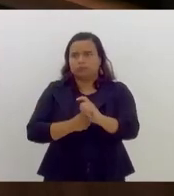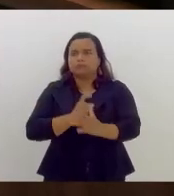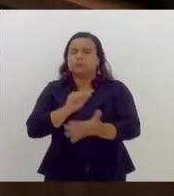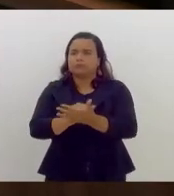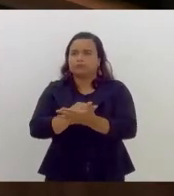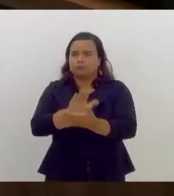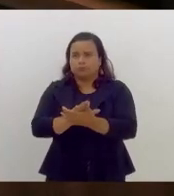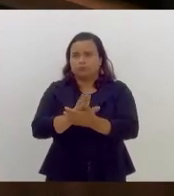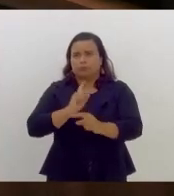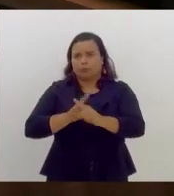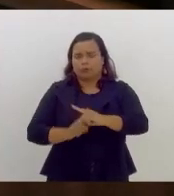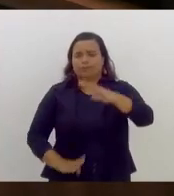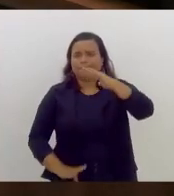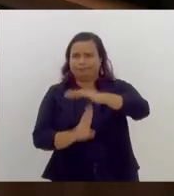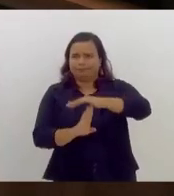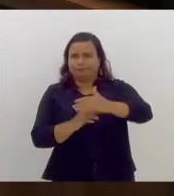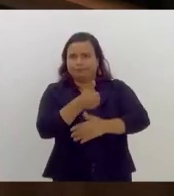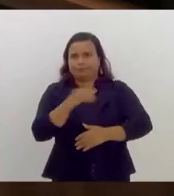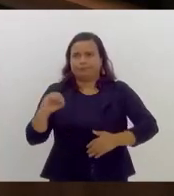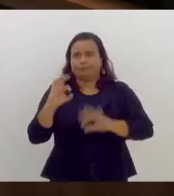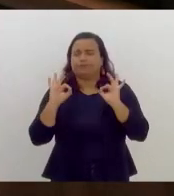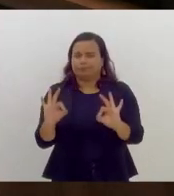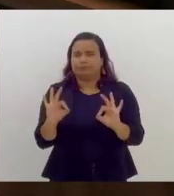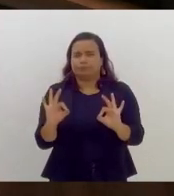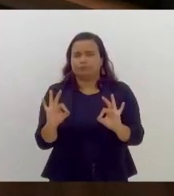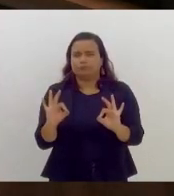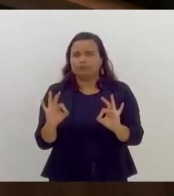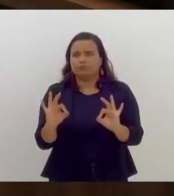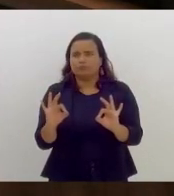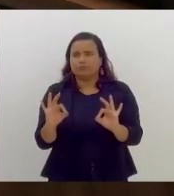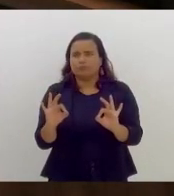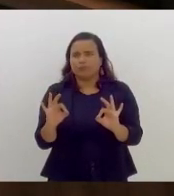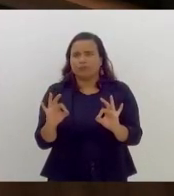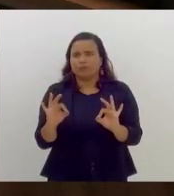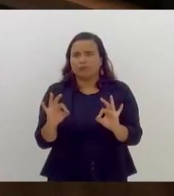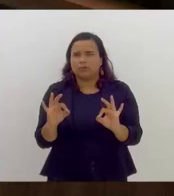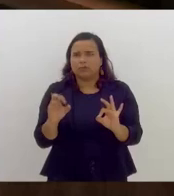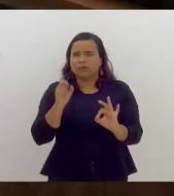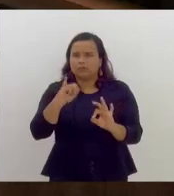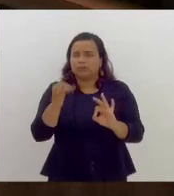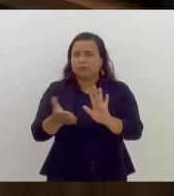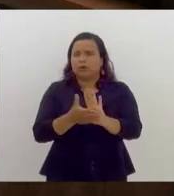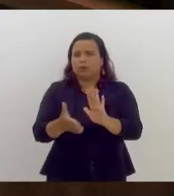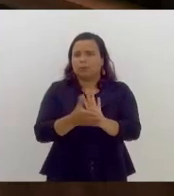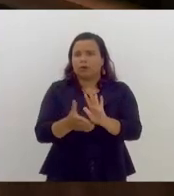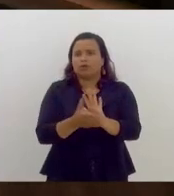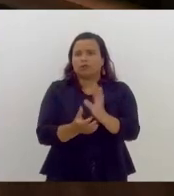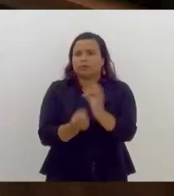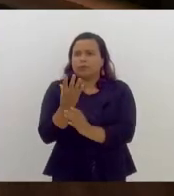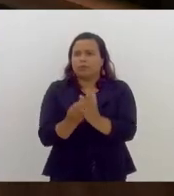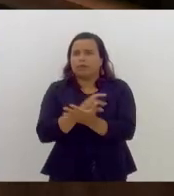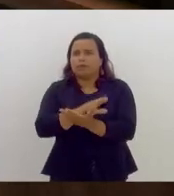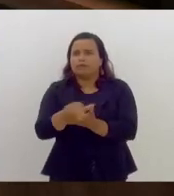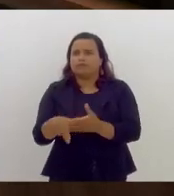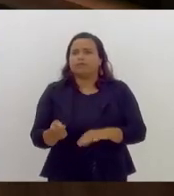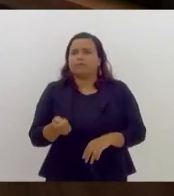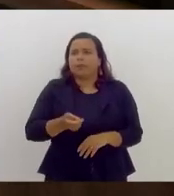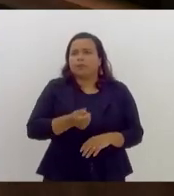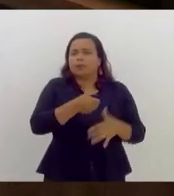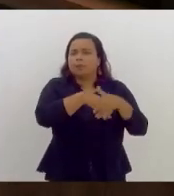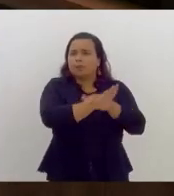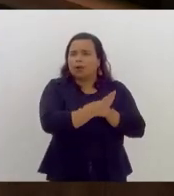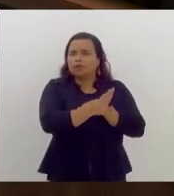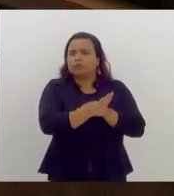capacidade dele de abate. Quando ele também se propõe a fabricar X e beneficiar ou armazenar